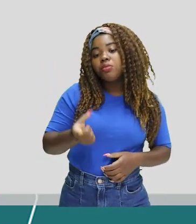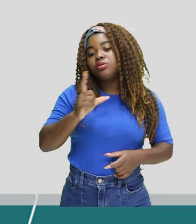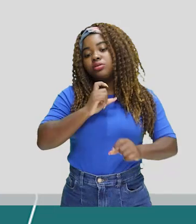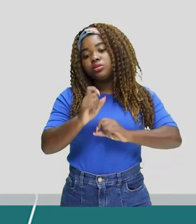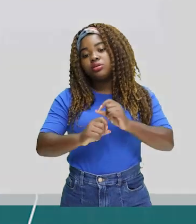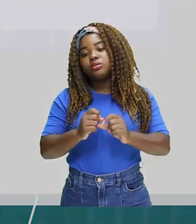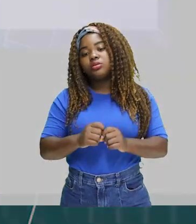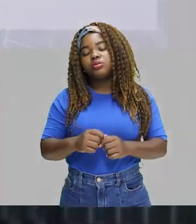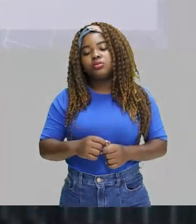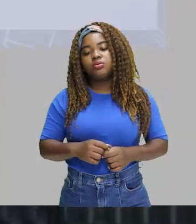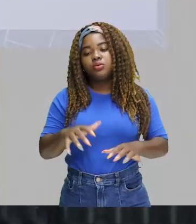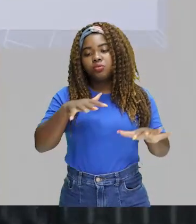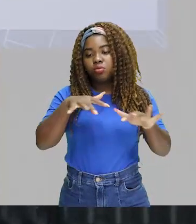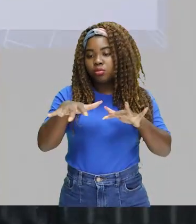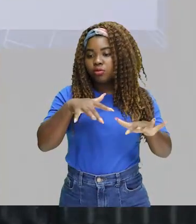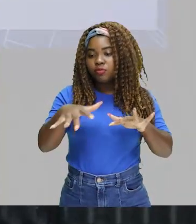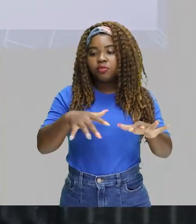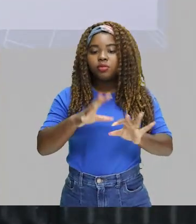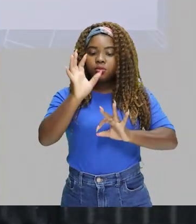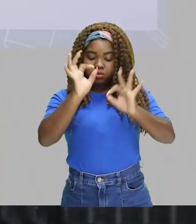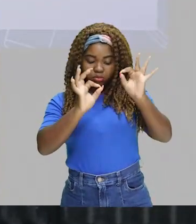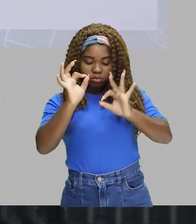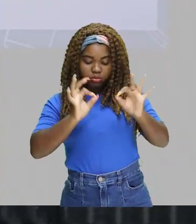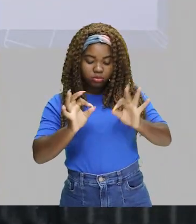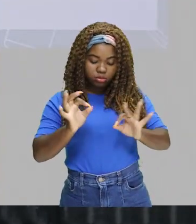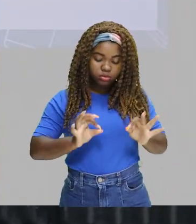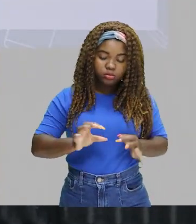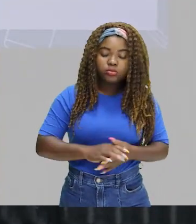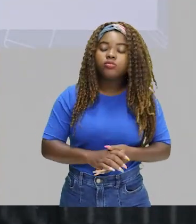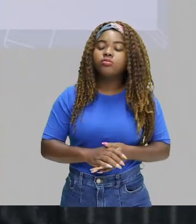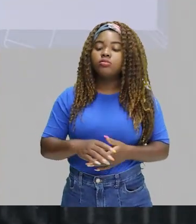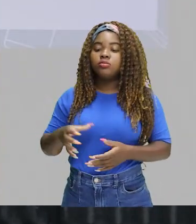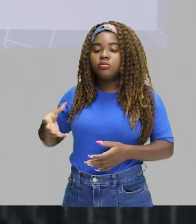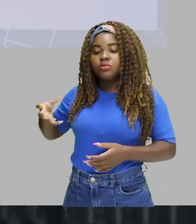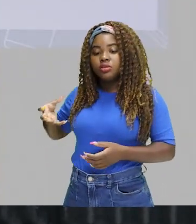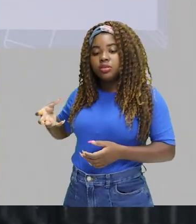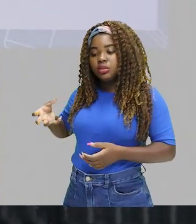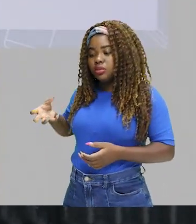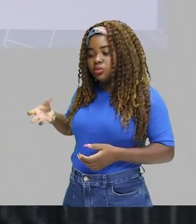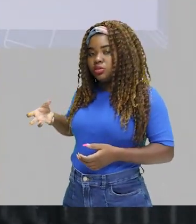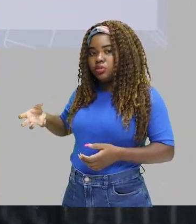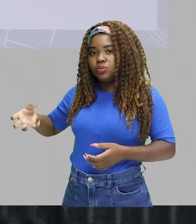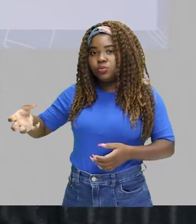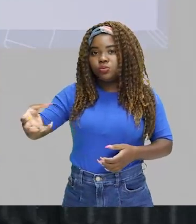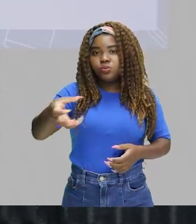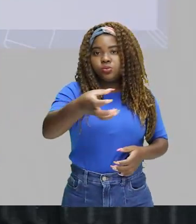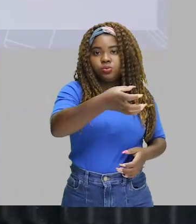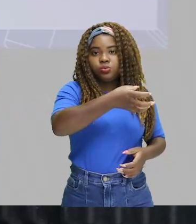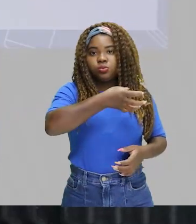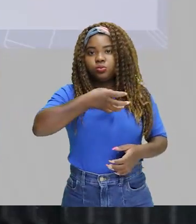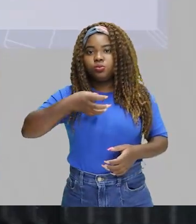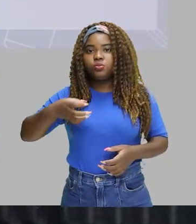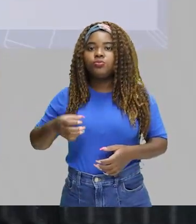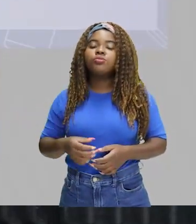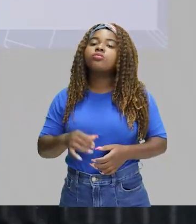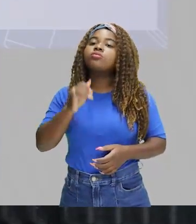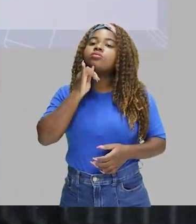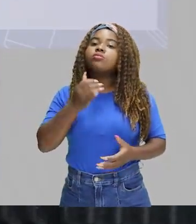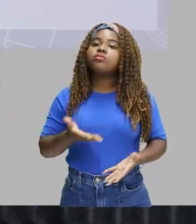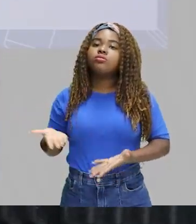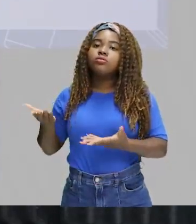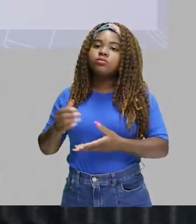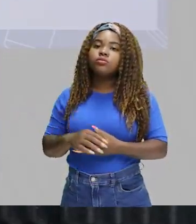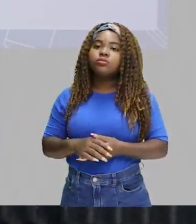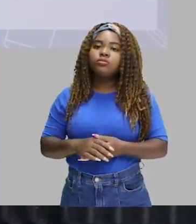uns balanceamentos preparatórios, que fazem o disco ser levado de um lado para o outro do corpo. Estou aqui com a empunhadura do disco, eu